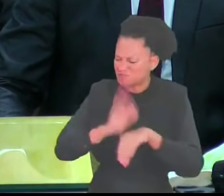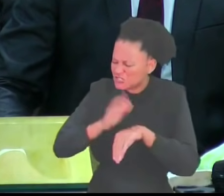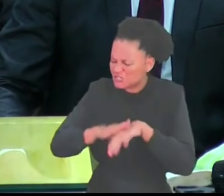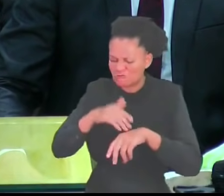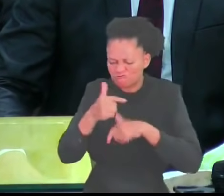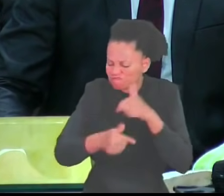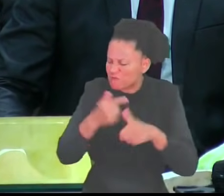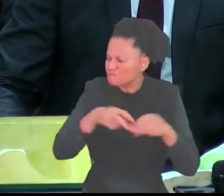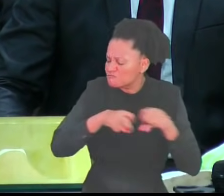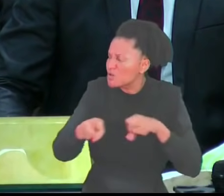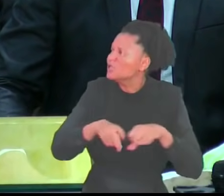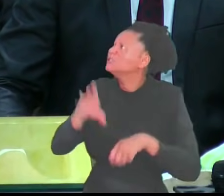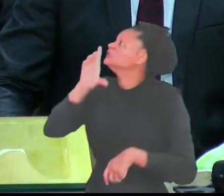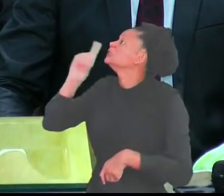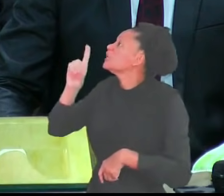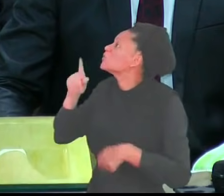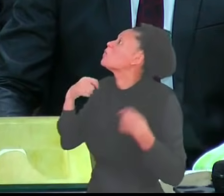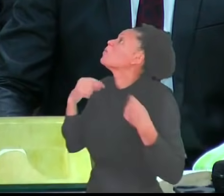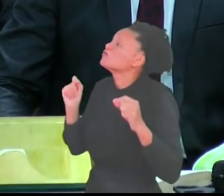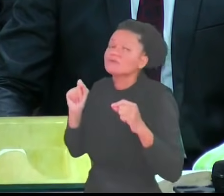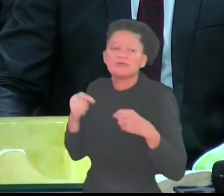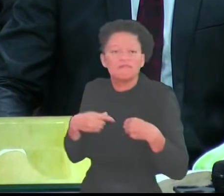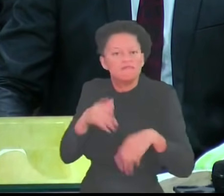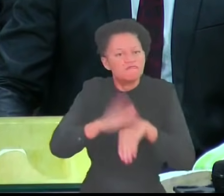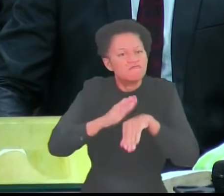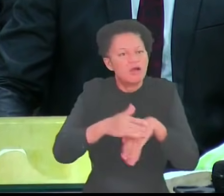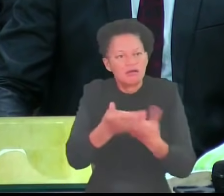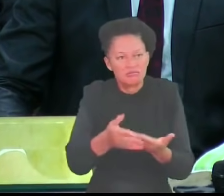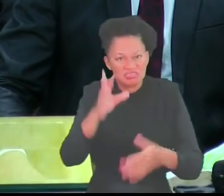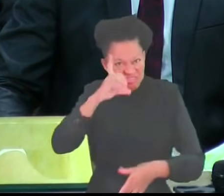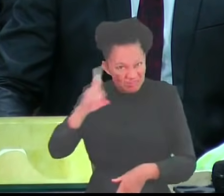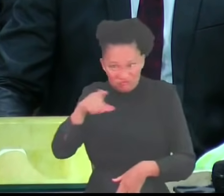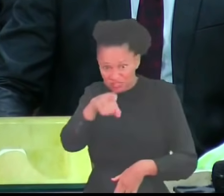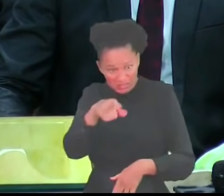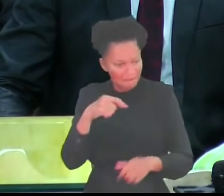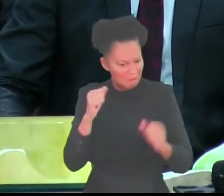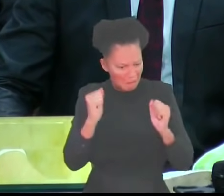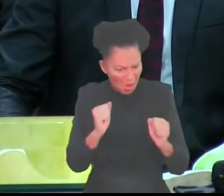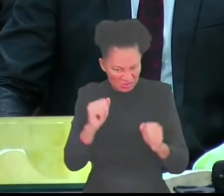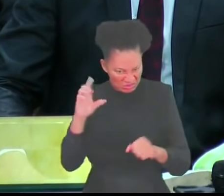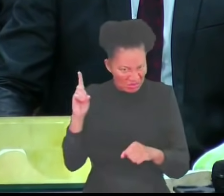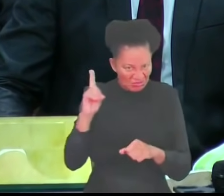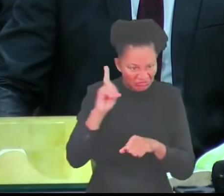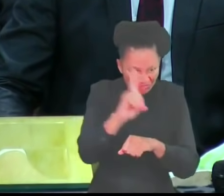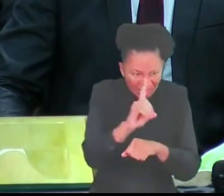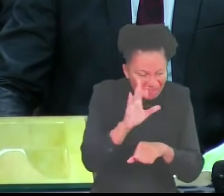o que é que eu posso fazer? Faça. Deus não vai fazer o que você pode fazer.